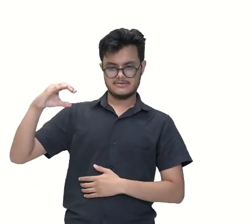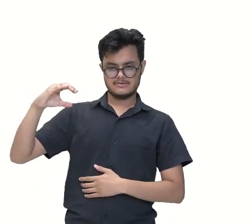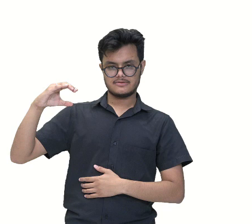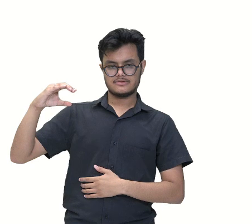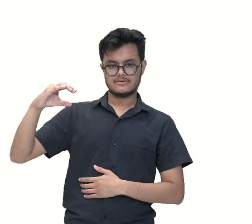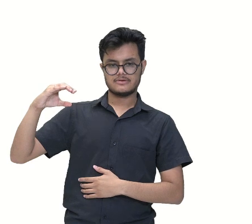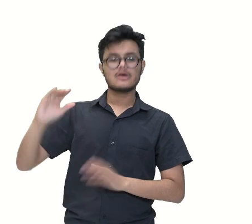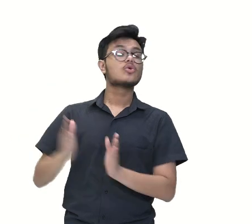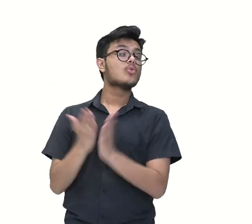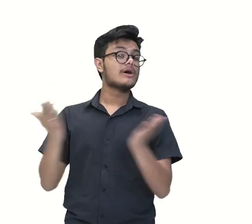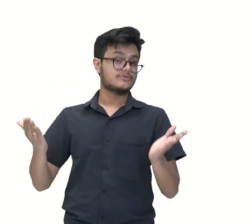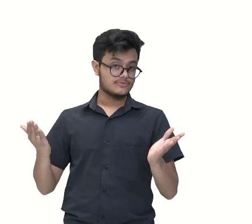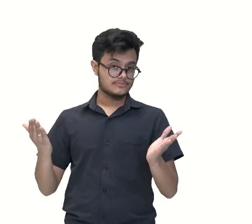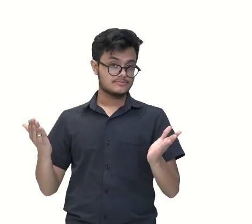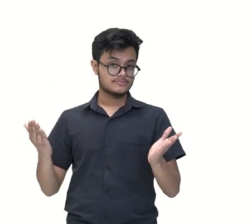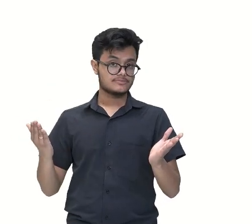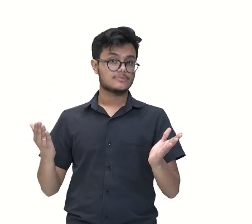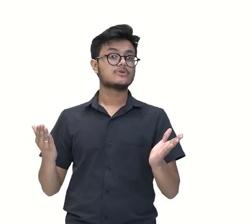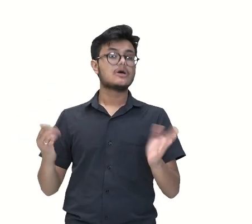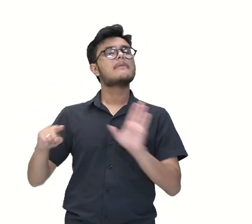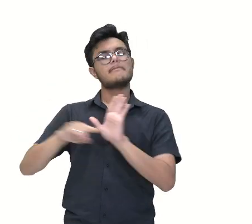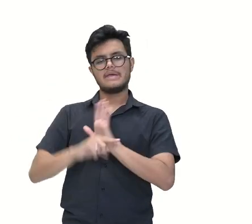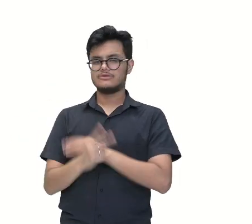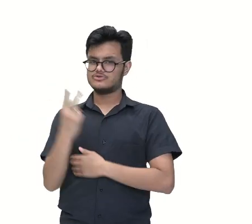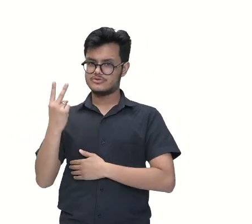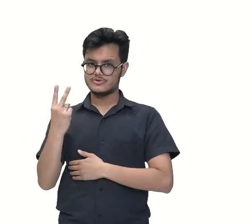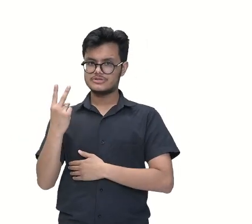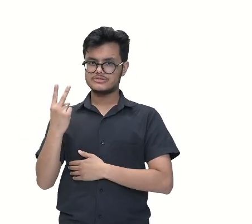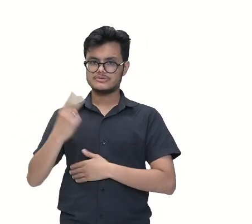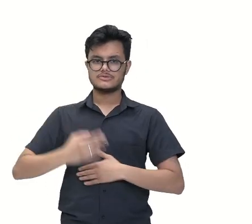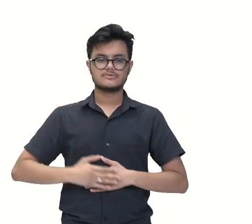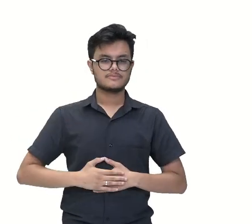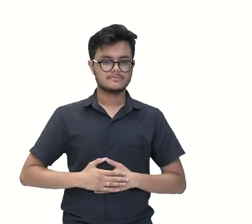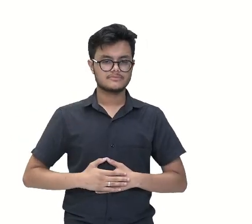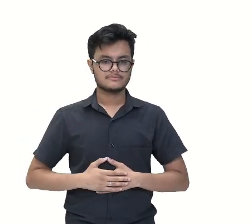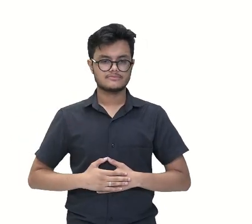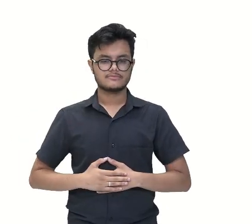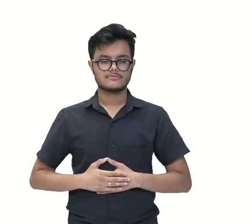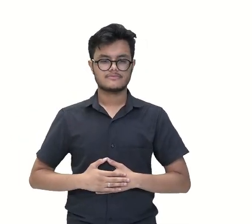coeficiente c, que é menos 2.